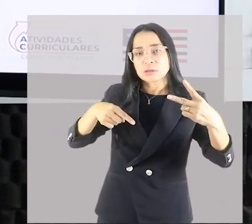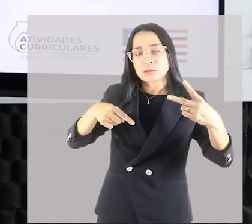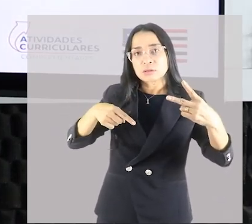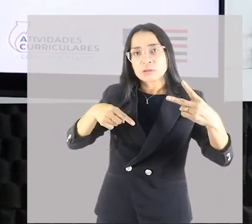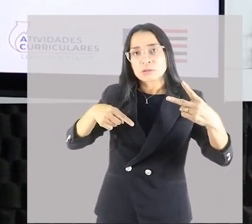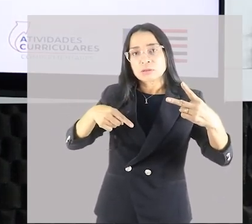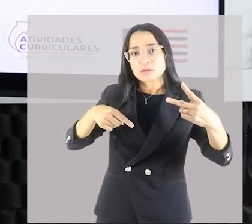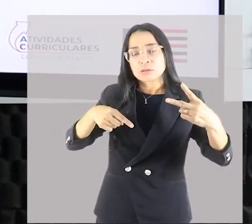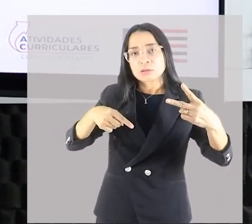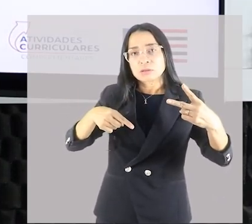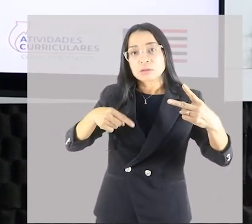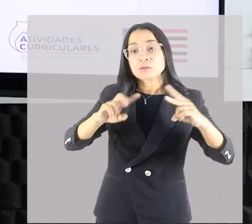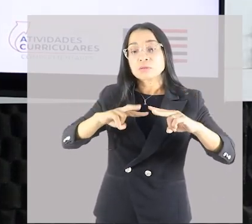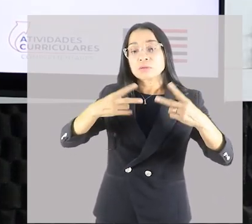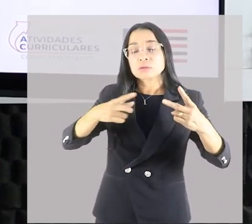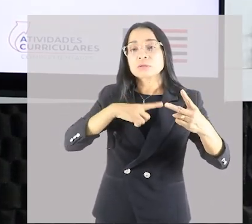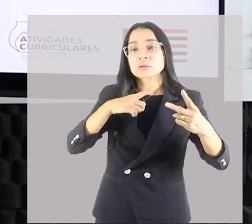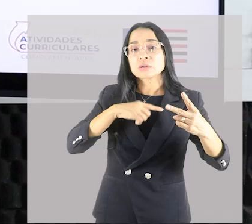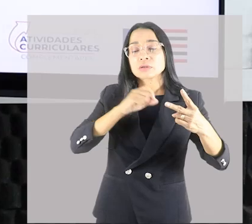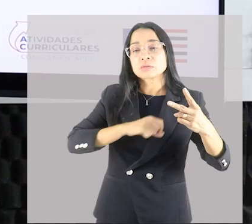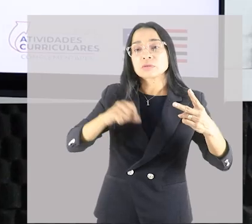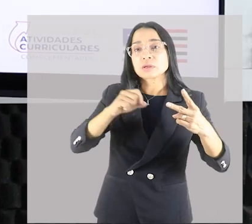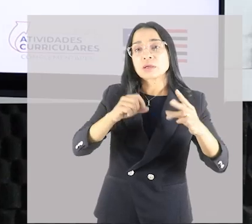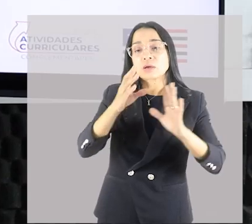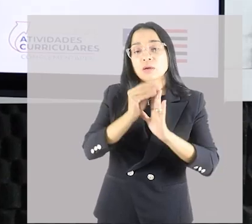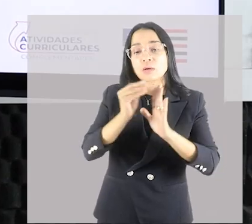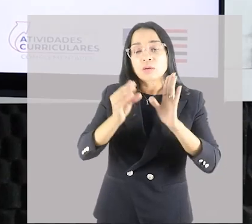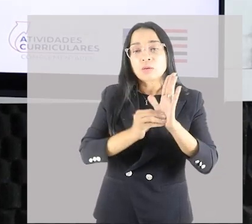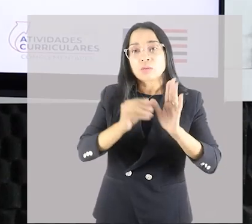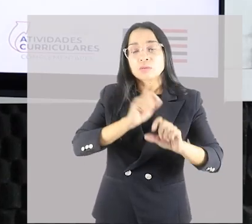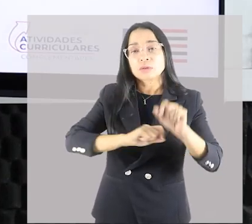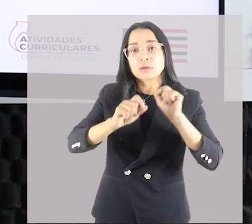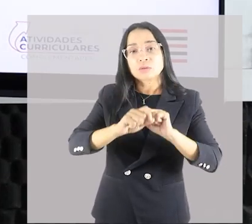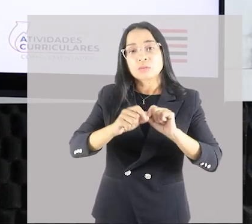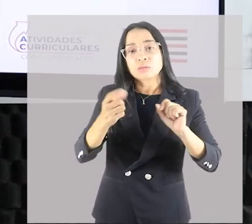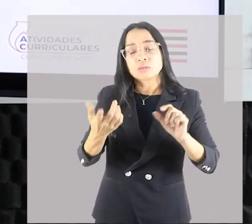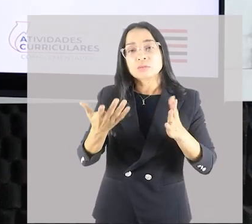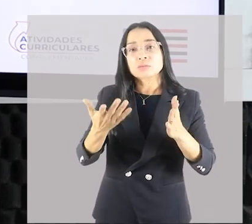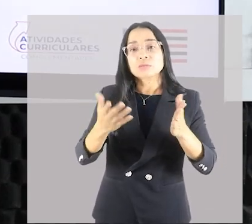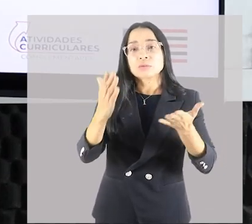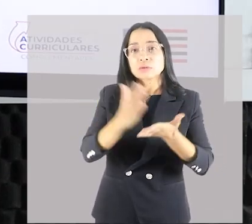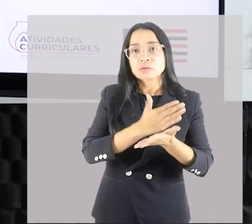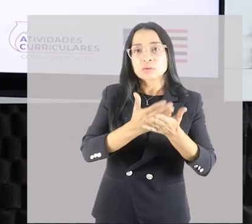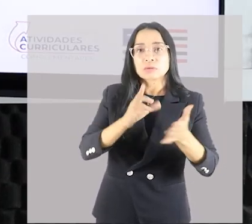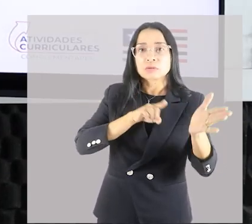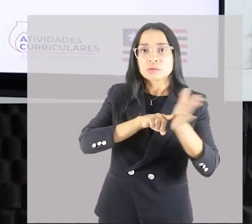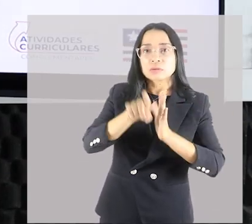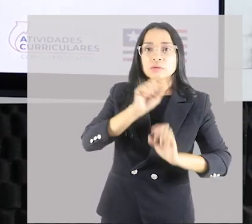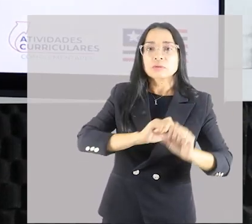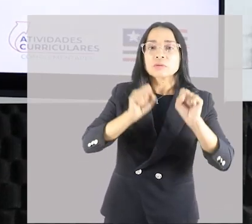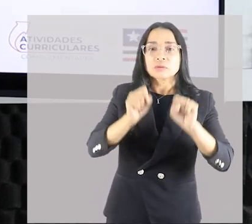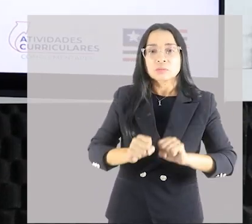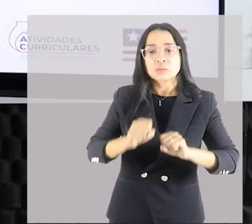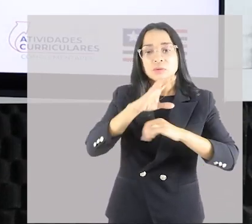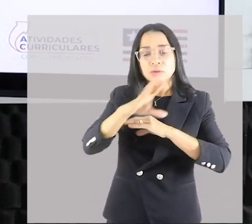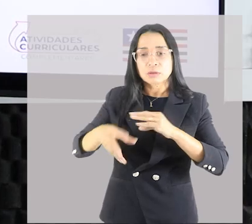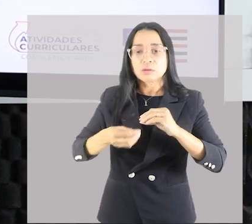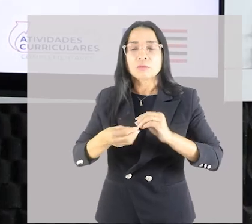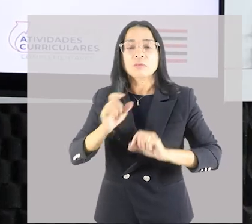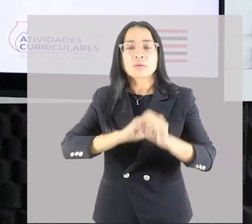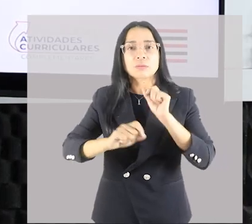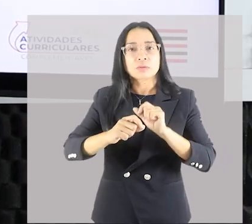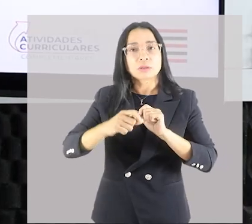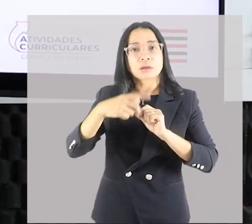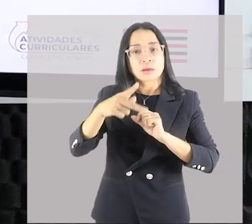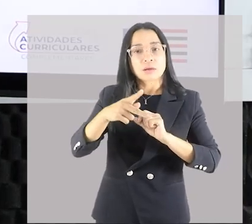vídeo. Lá no link você vai ter um conteúdo maior, algumas questões para você poder complementar